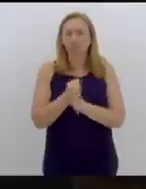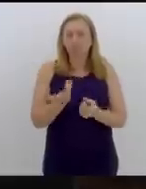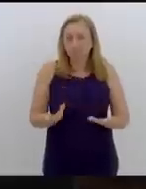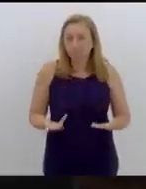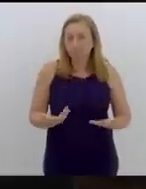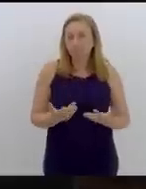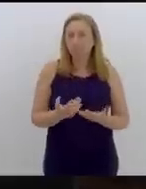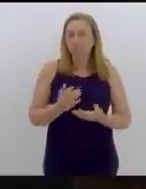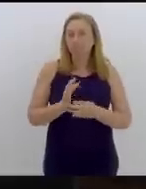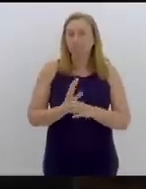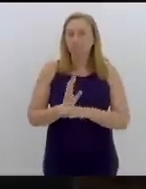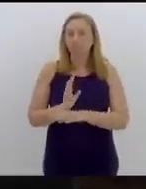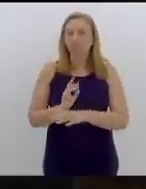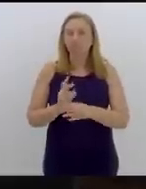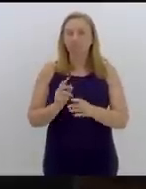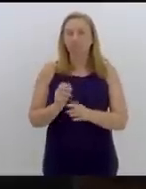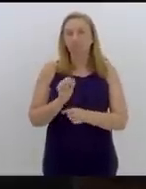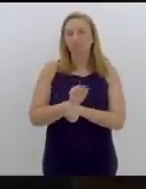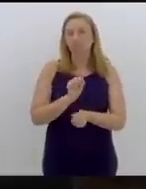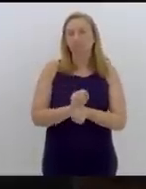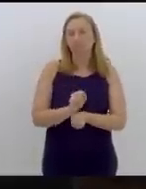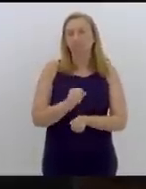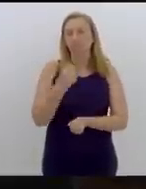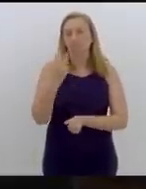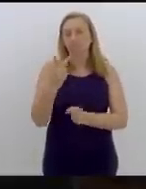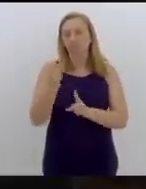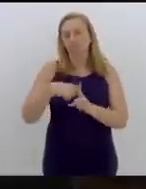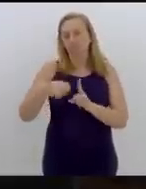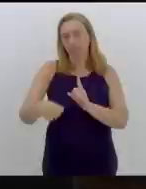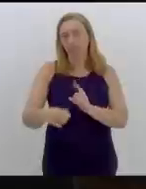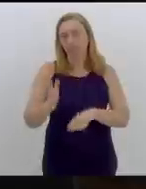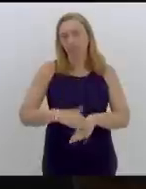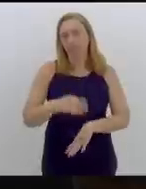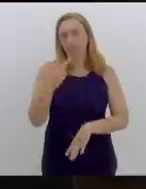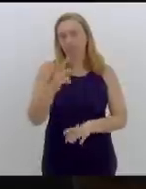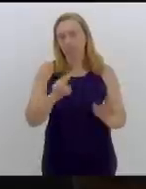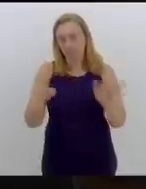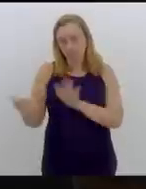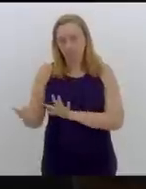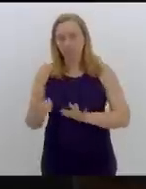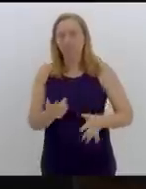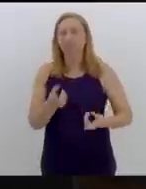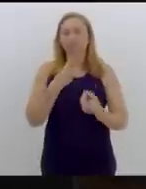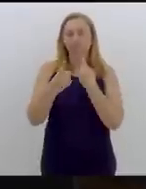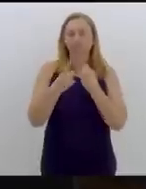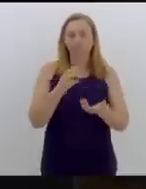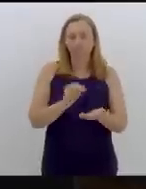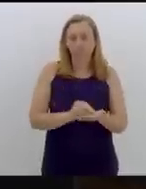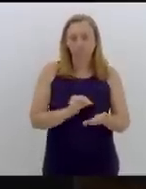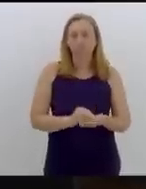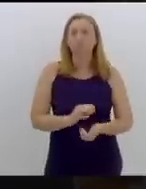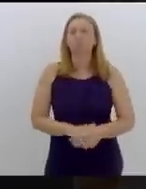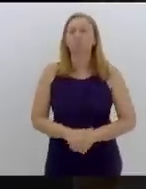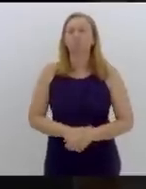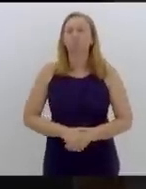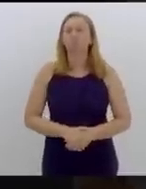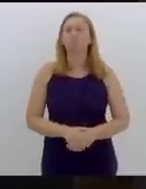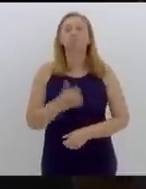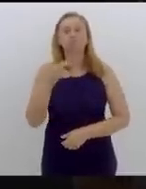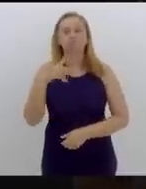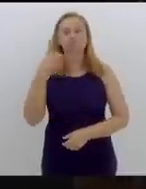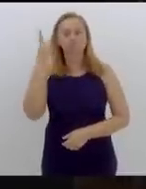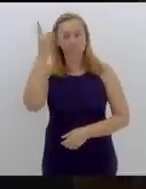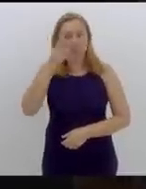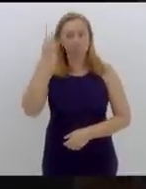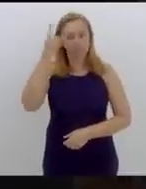esperar mais dois meses mais um mês mais algumas semanas então uma falta de diálogo nesse sentido uma falta de diálogo dos deputados que